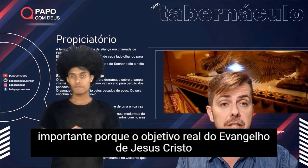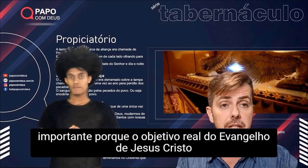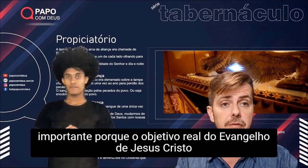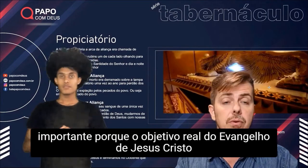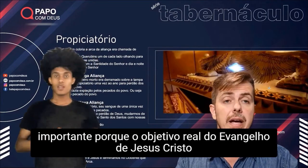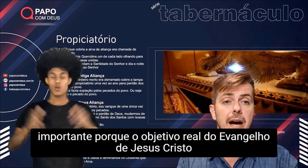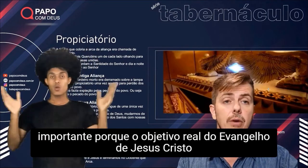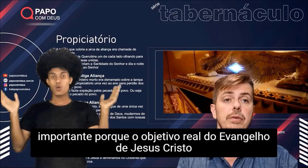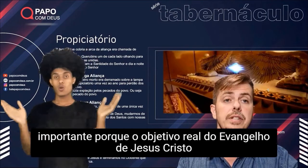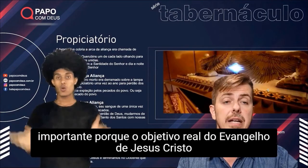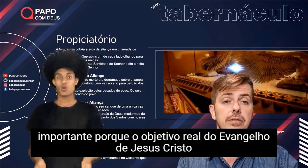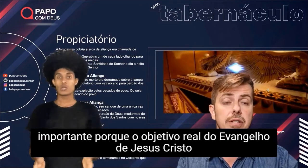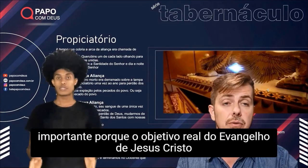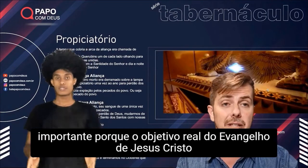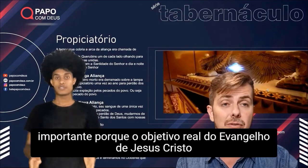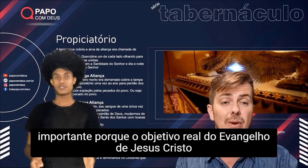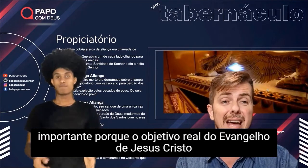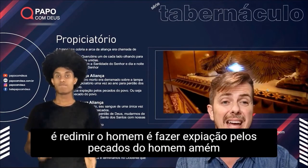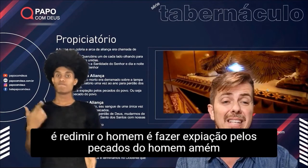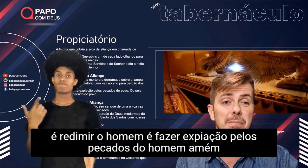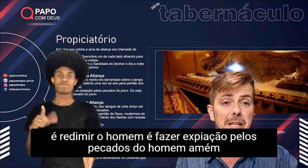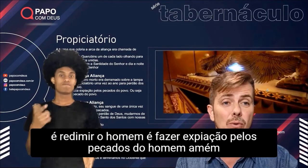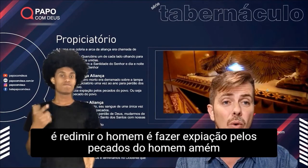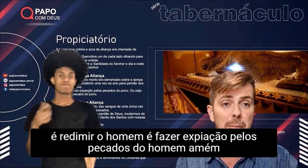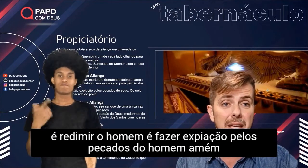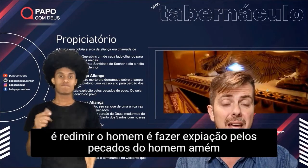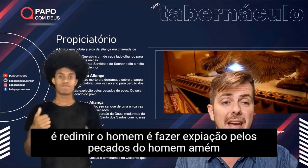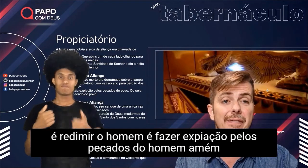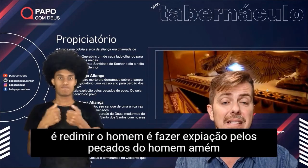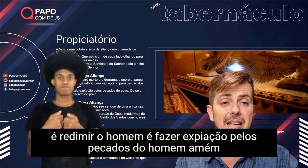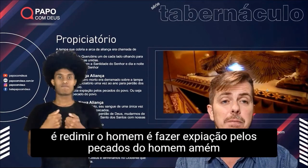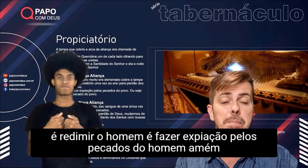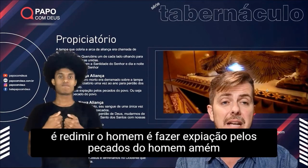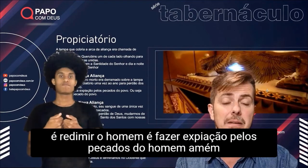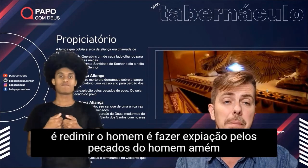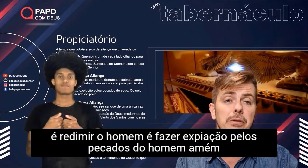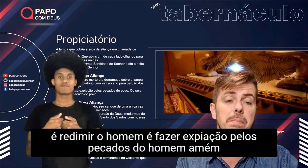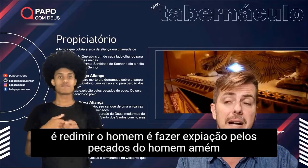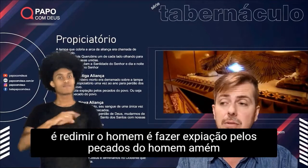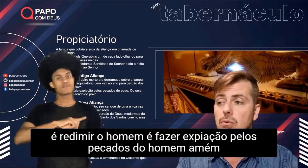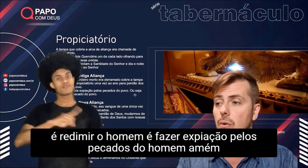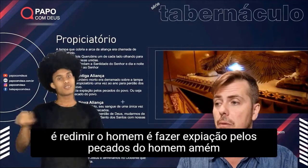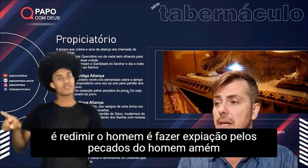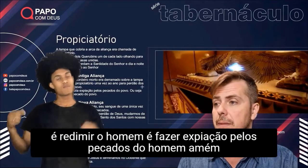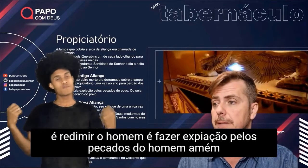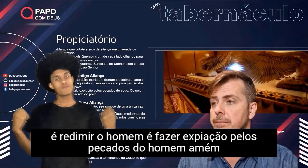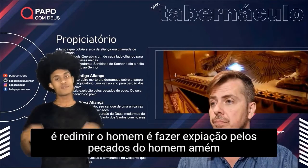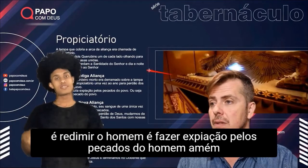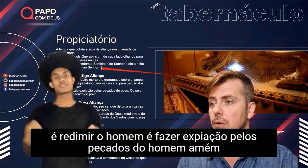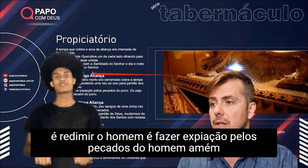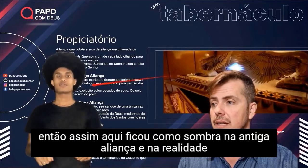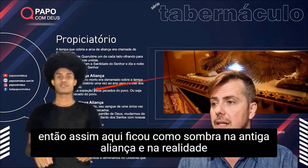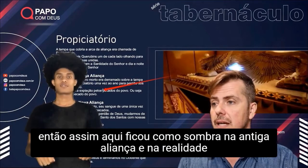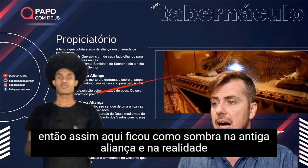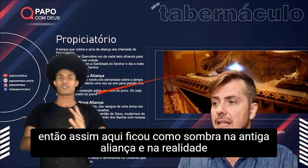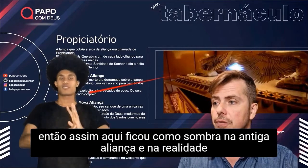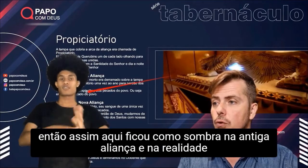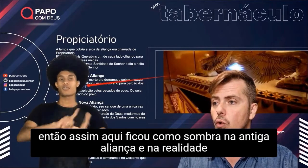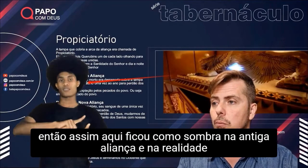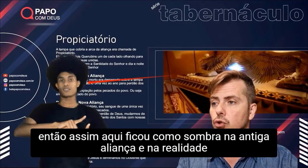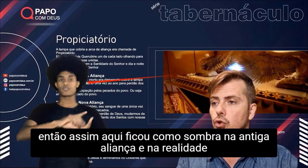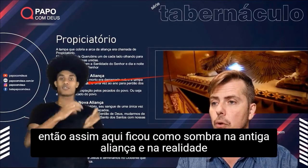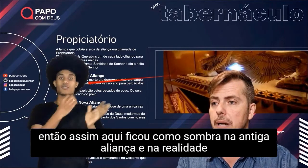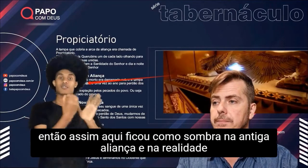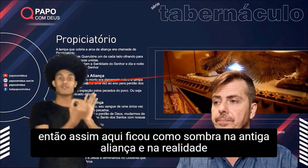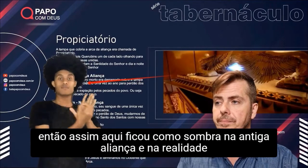o objetivo real do Evangelho de Jesus Cristo é redimir o homem, é fazer expiação pelos pecados do homem, amém? Então, assim, aqui